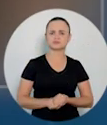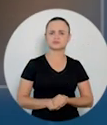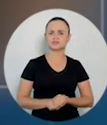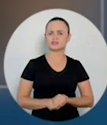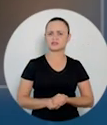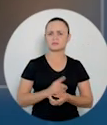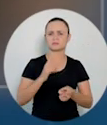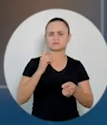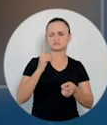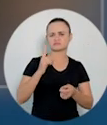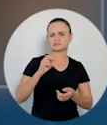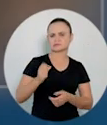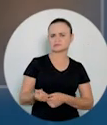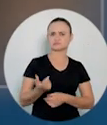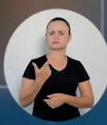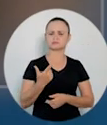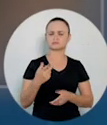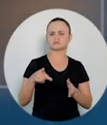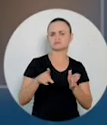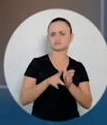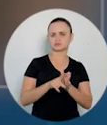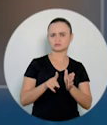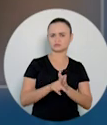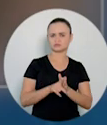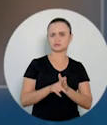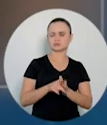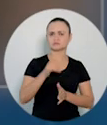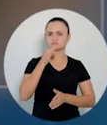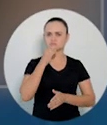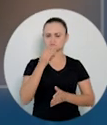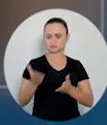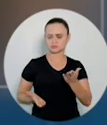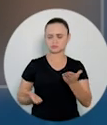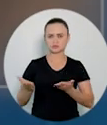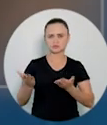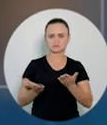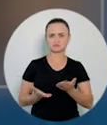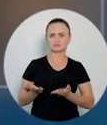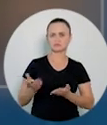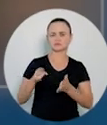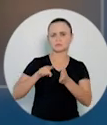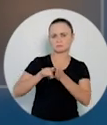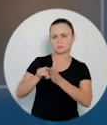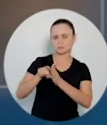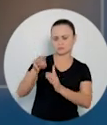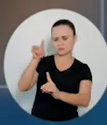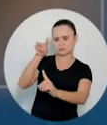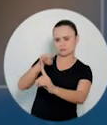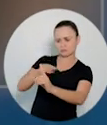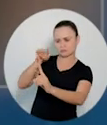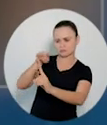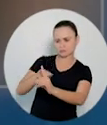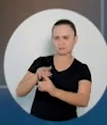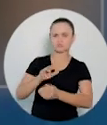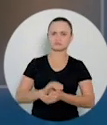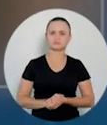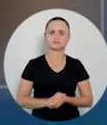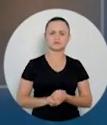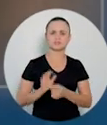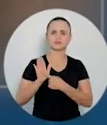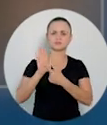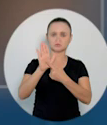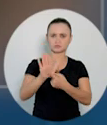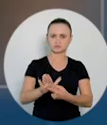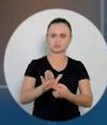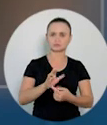coercitivo ou de molestamento físico do empregado pelo empregador. Eu pretendo sustentar da tribuna uma única tese pela